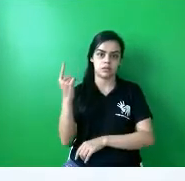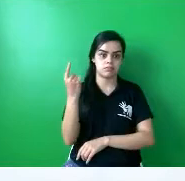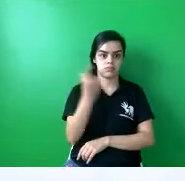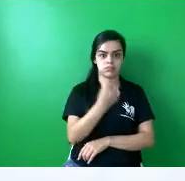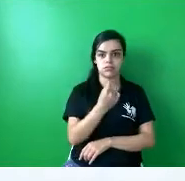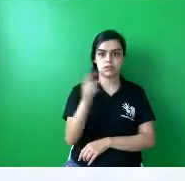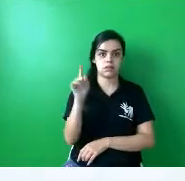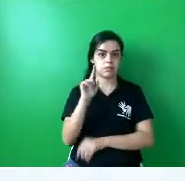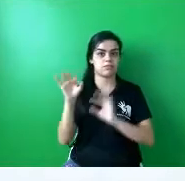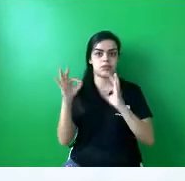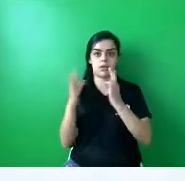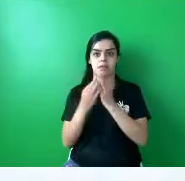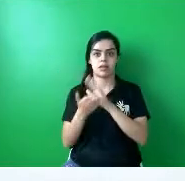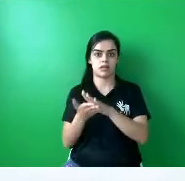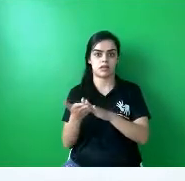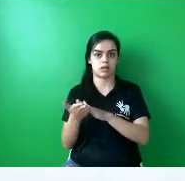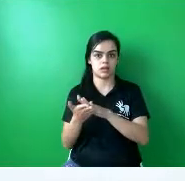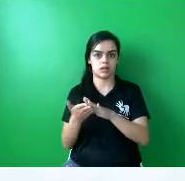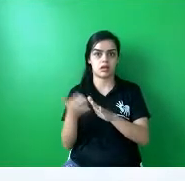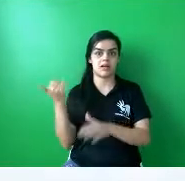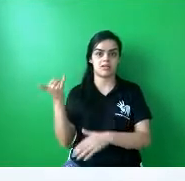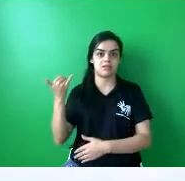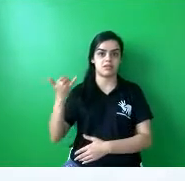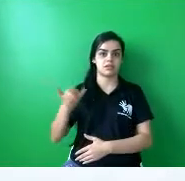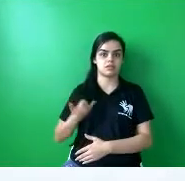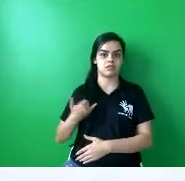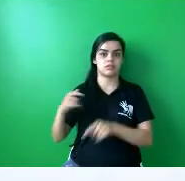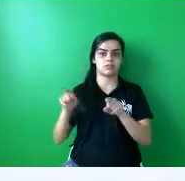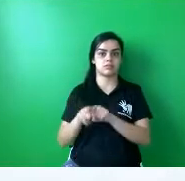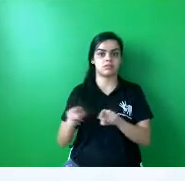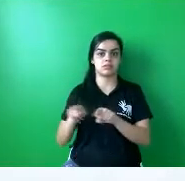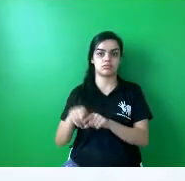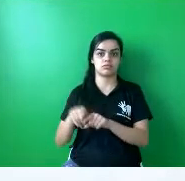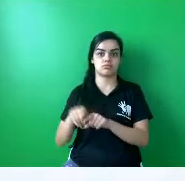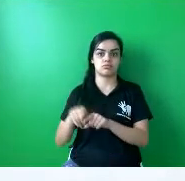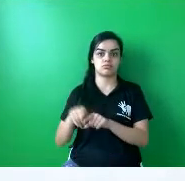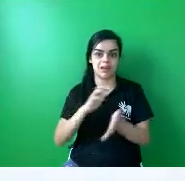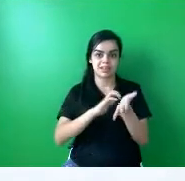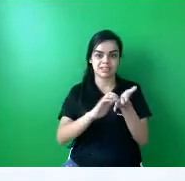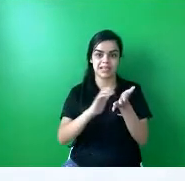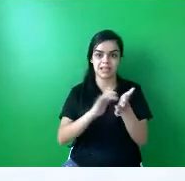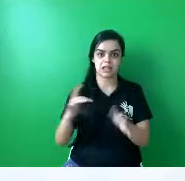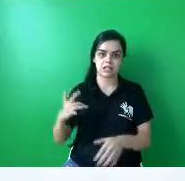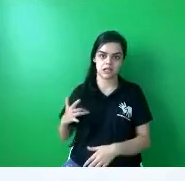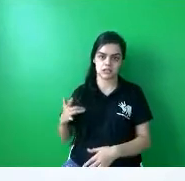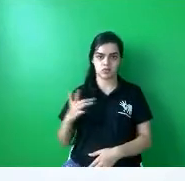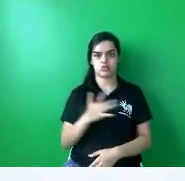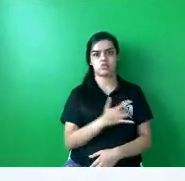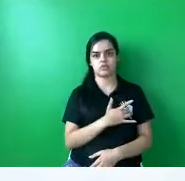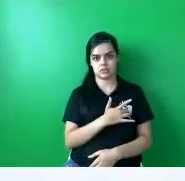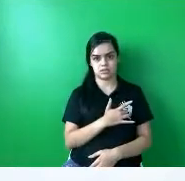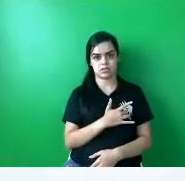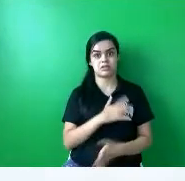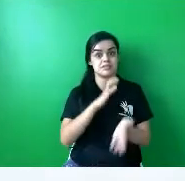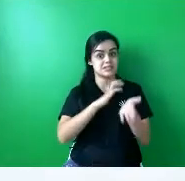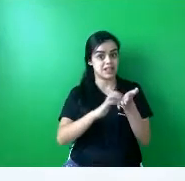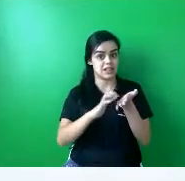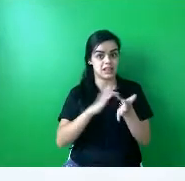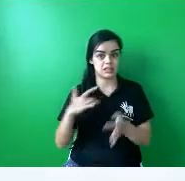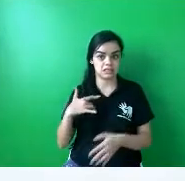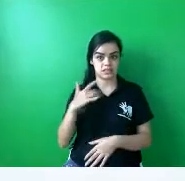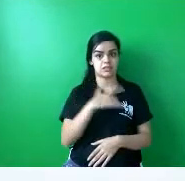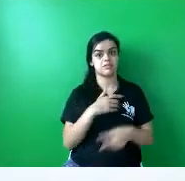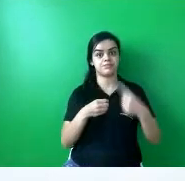ele, nem os familiares. Eles nos comunicam e nós vamos chamar o pessoal da Secretaria de Saúde. A nossa Secretaria de Saúde lá